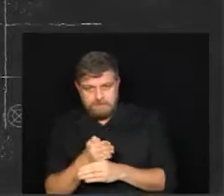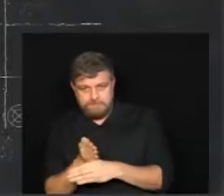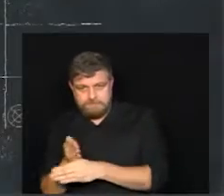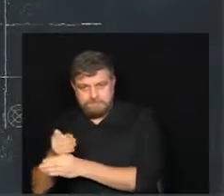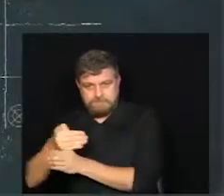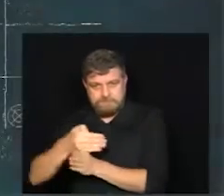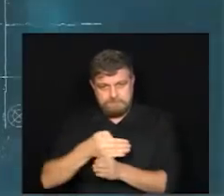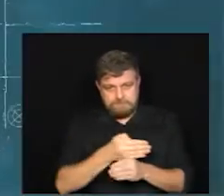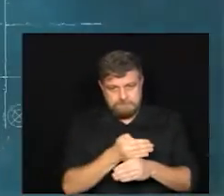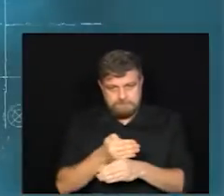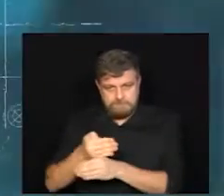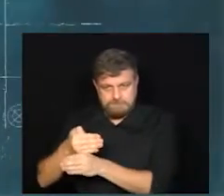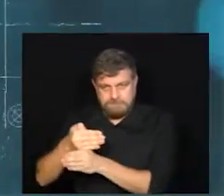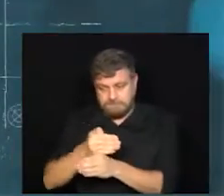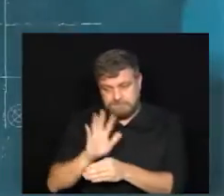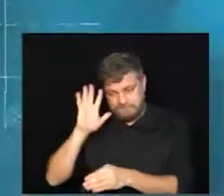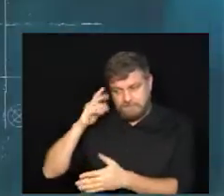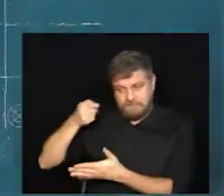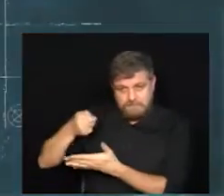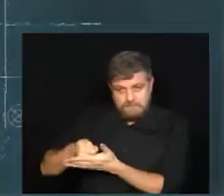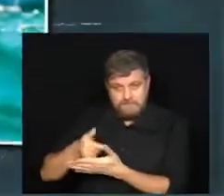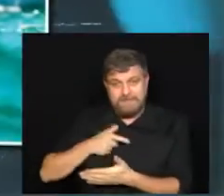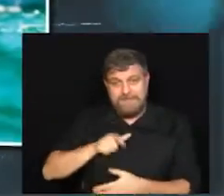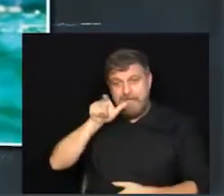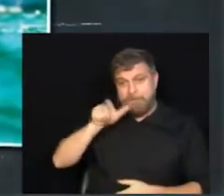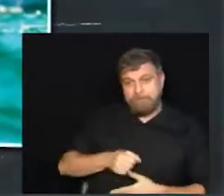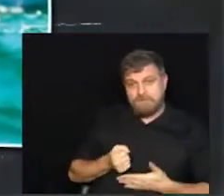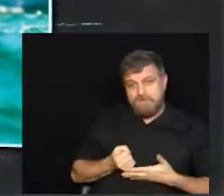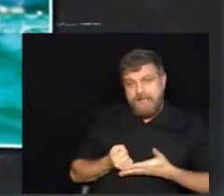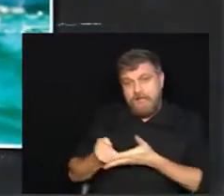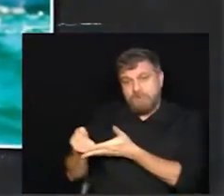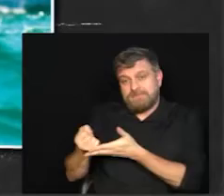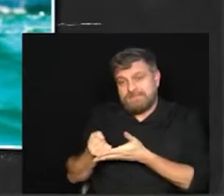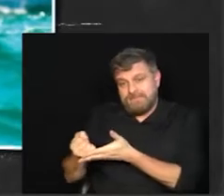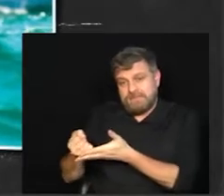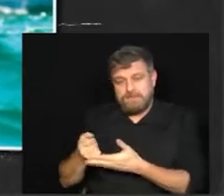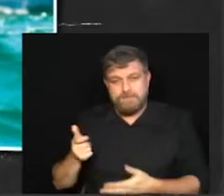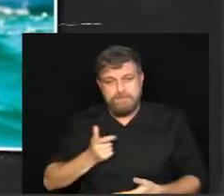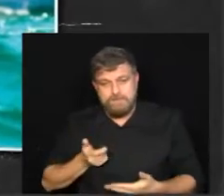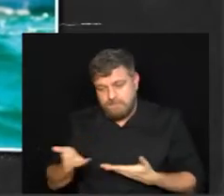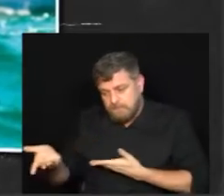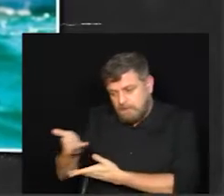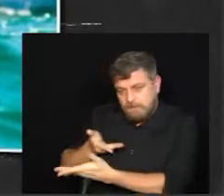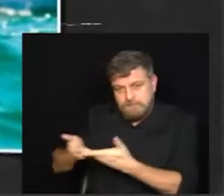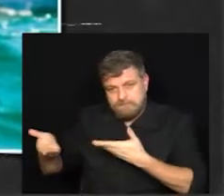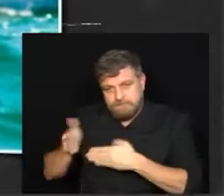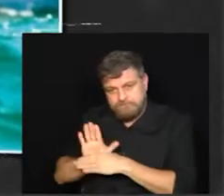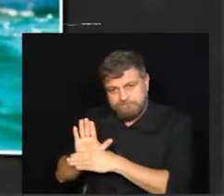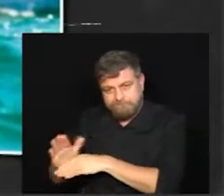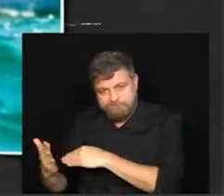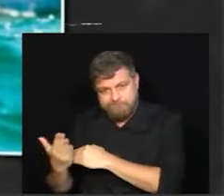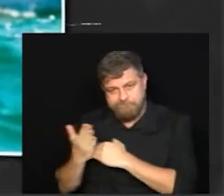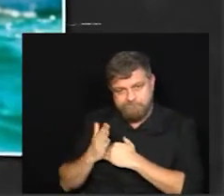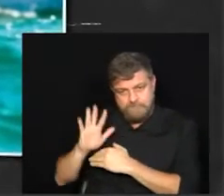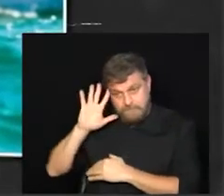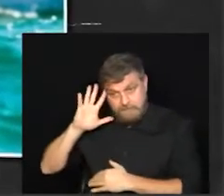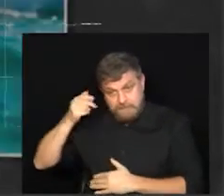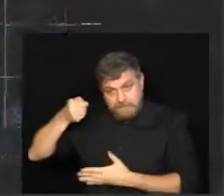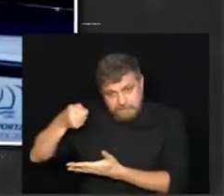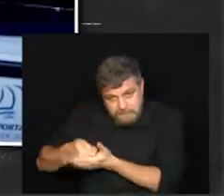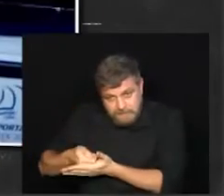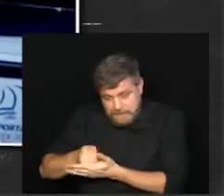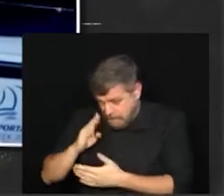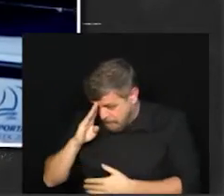o proeiro é o cara que auxilia ele nas coisas. É um tripulante que ajuda nas tomadas de decisões, mas a